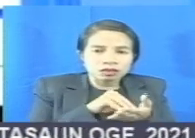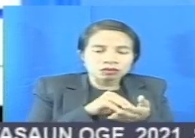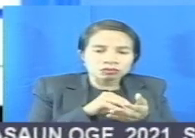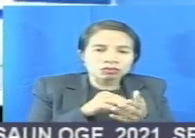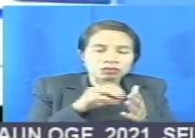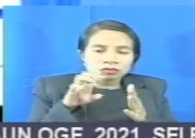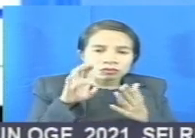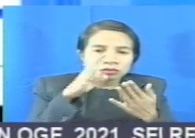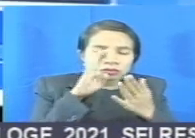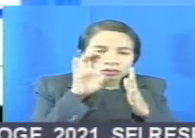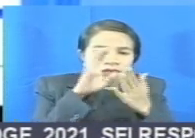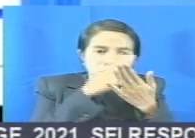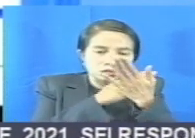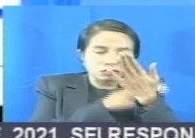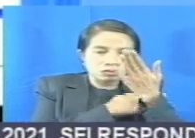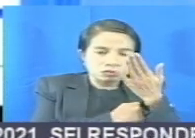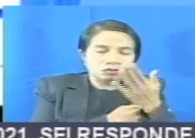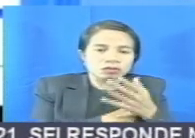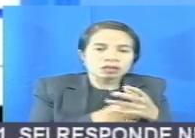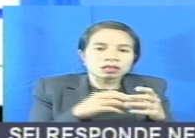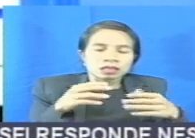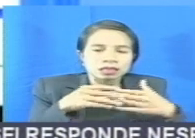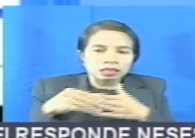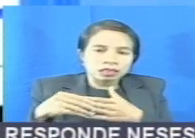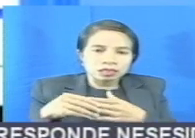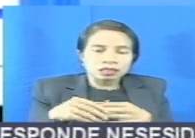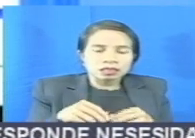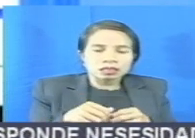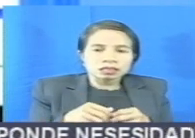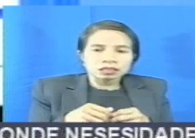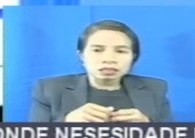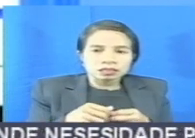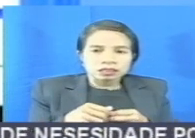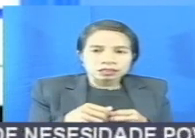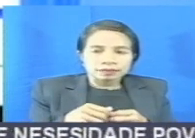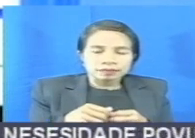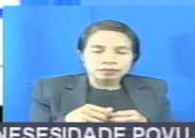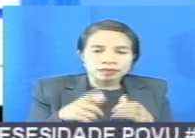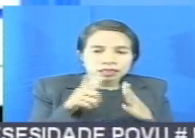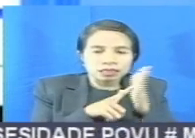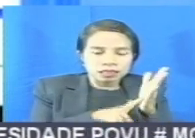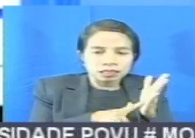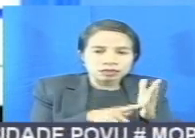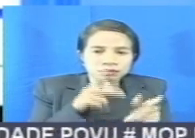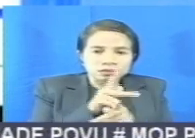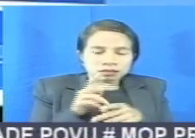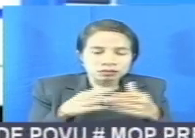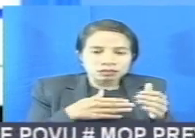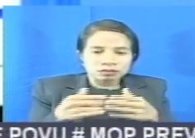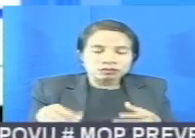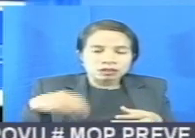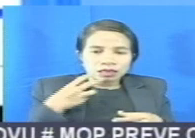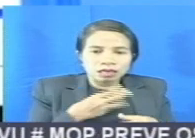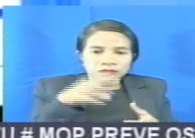órgão estrutura aí neve a tua implementa lei né mas autoridade e proteção civil e autoridade proteção civil lei órgão e autoridade proteção civil a me submete ou